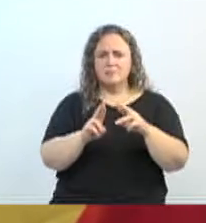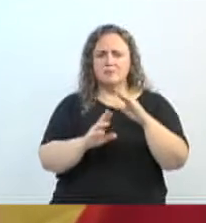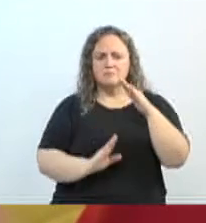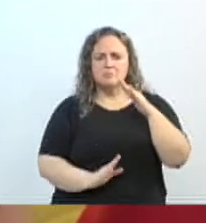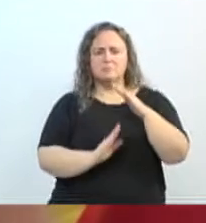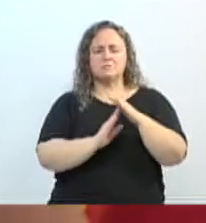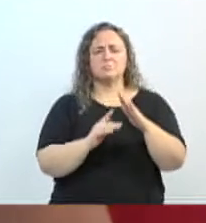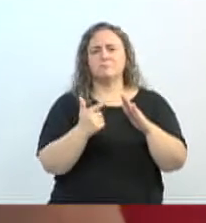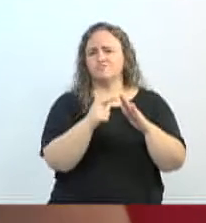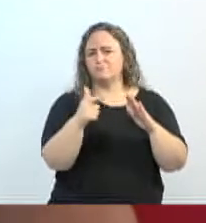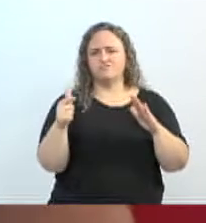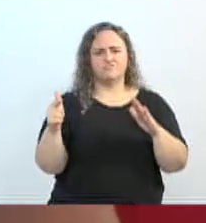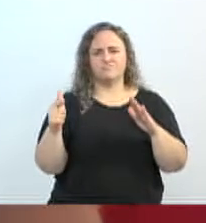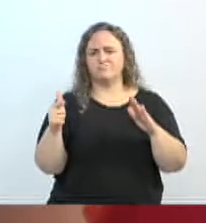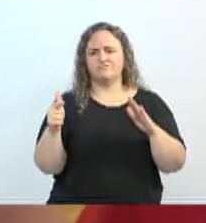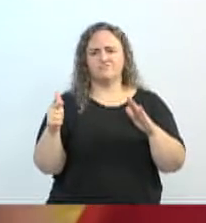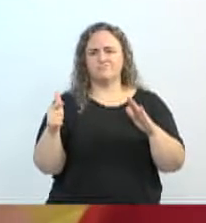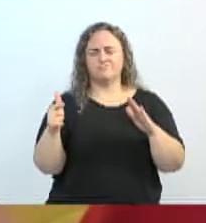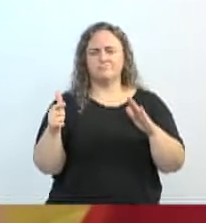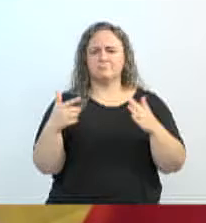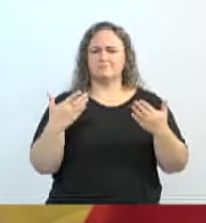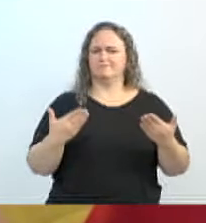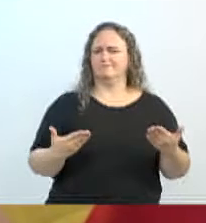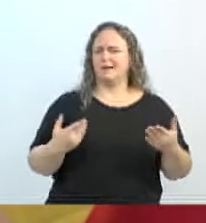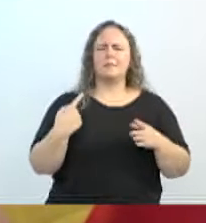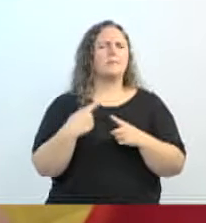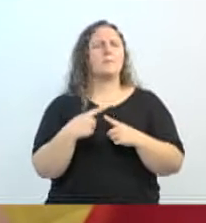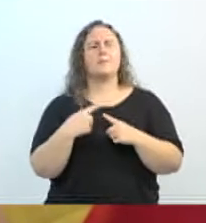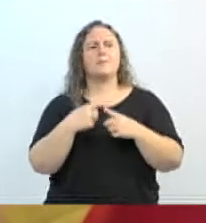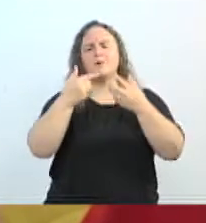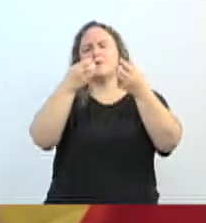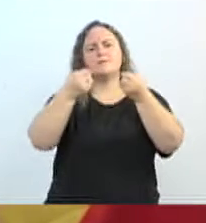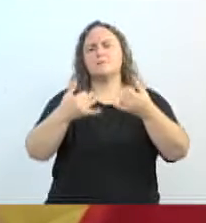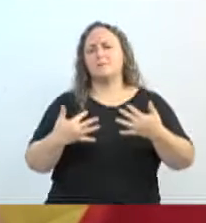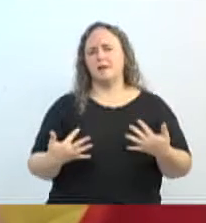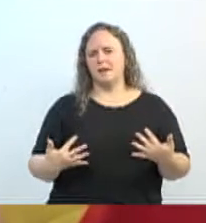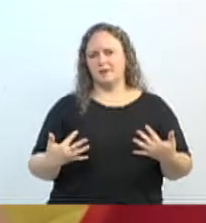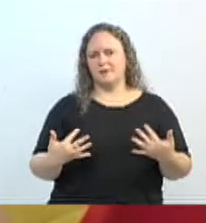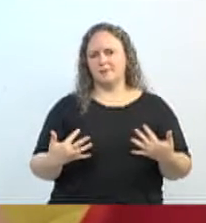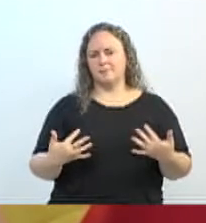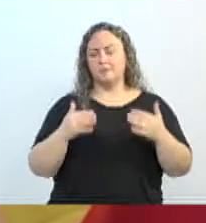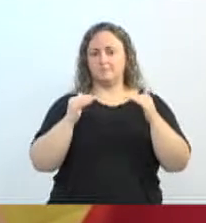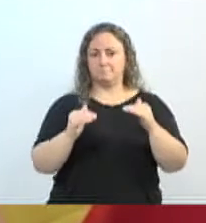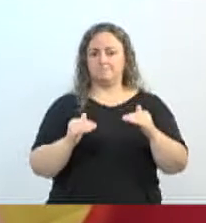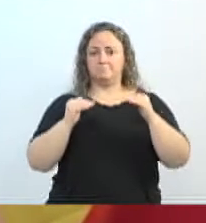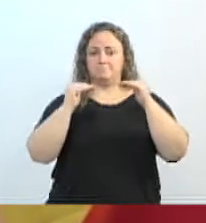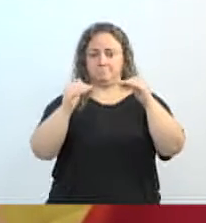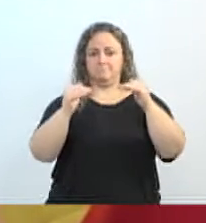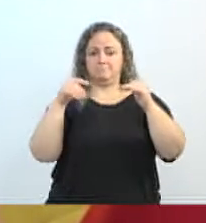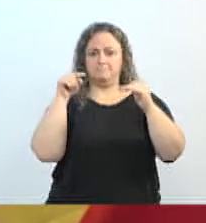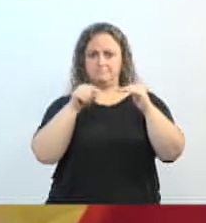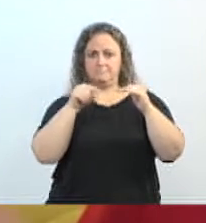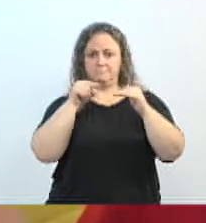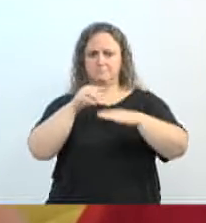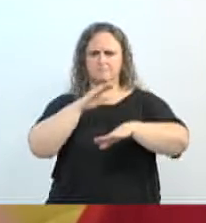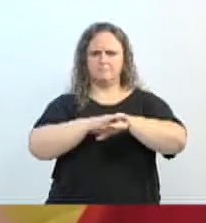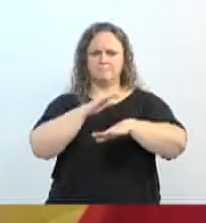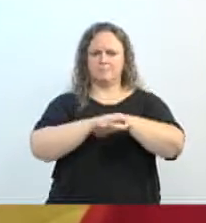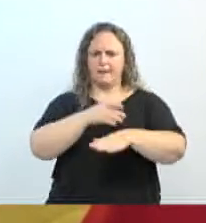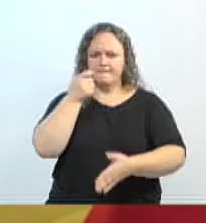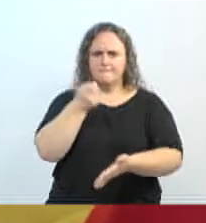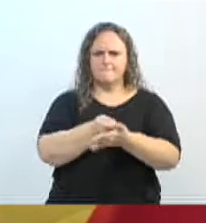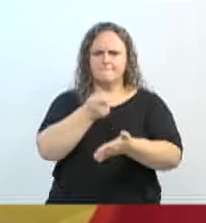quando eu falo isso, eu não estou dizendo que a gente deveria forçar que as autoridades ajam com mais afinco